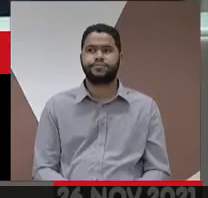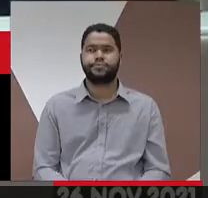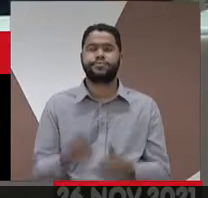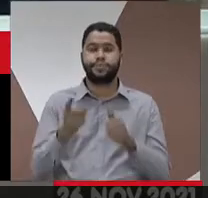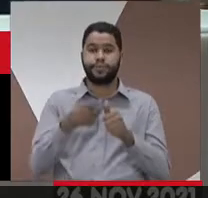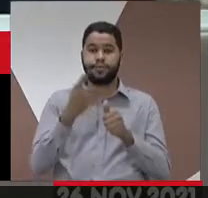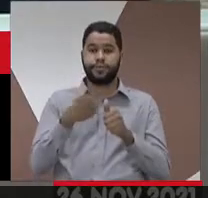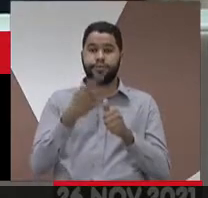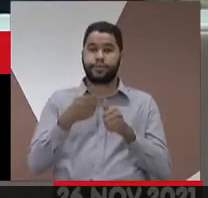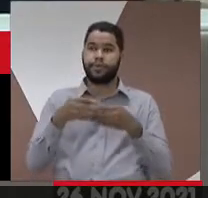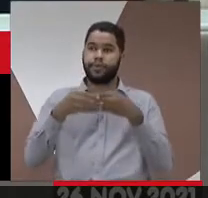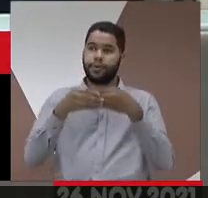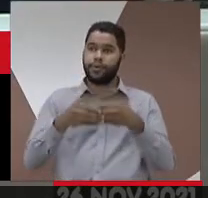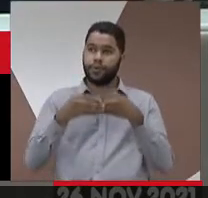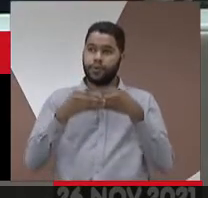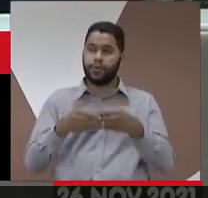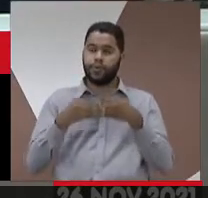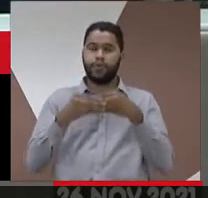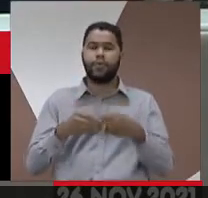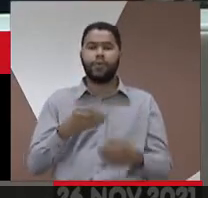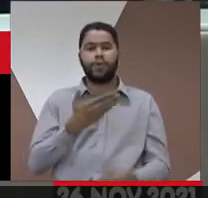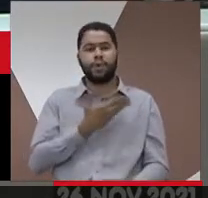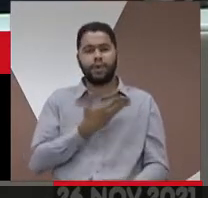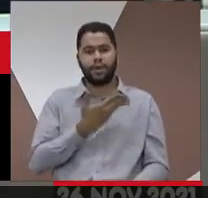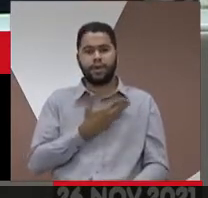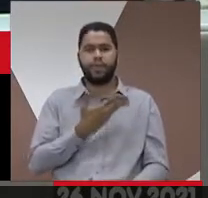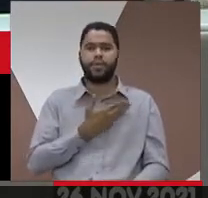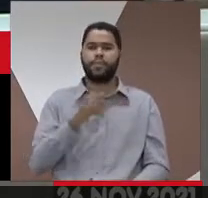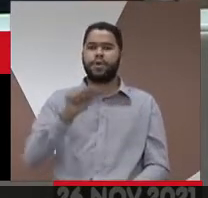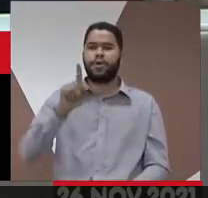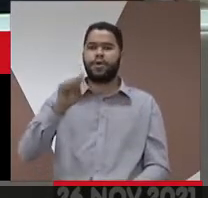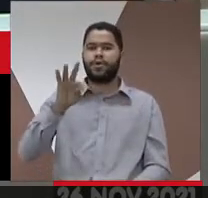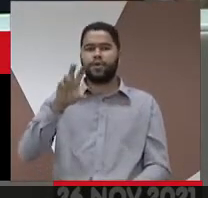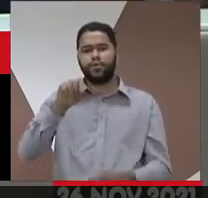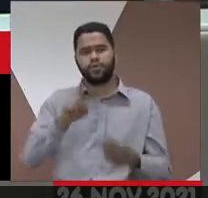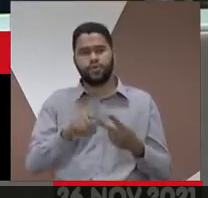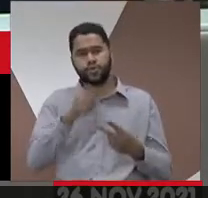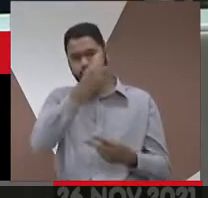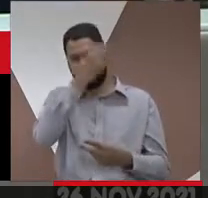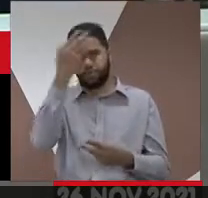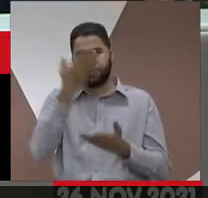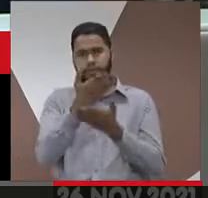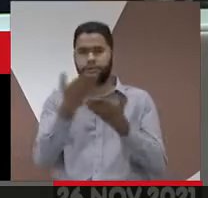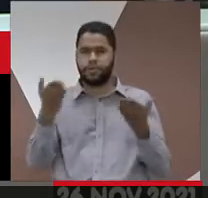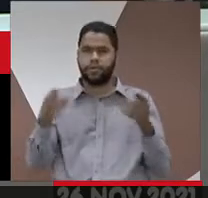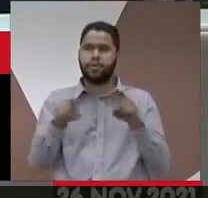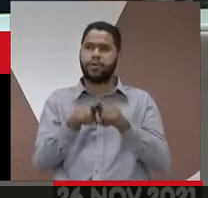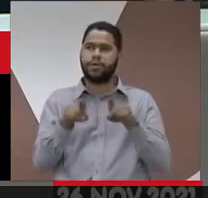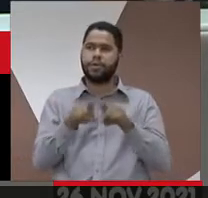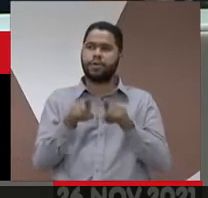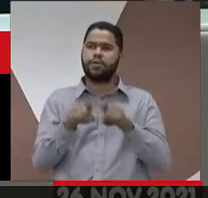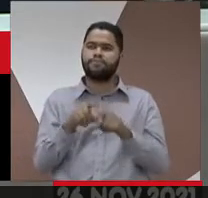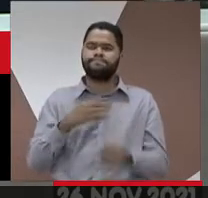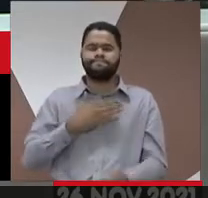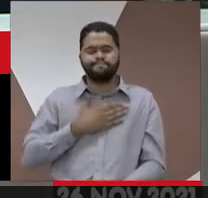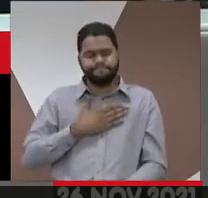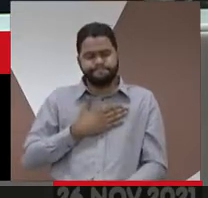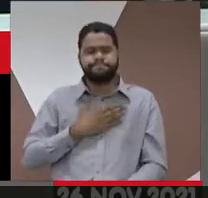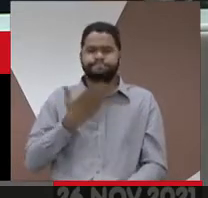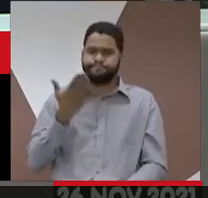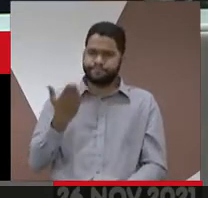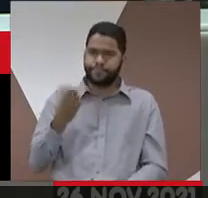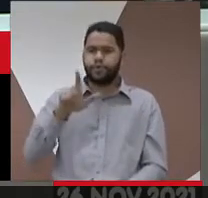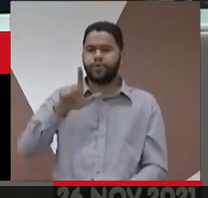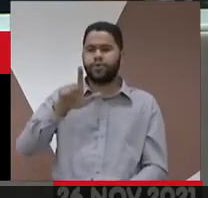Primeiramente, eu quero cumprimentar o meu amigo Agostinho, do PV 15 anos. Eu tenho um apreço por você muito grande,